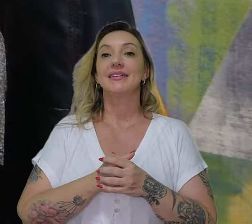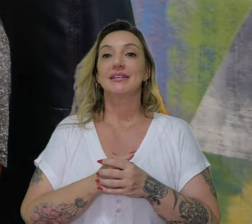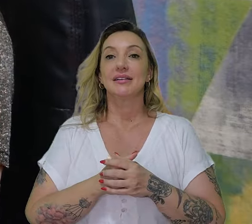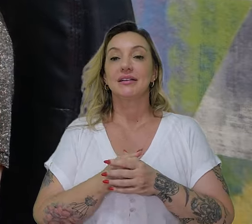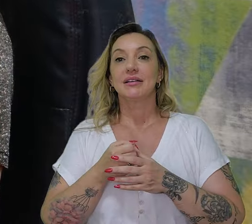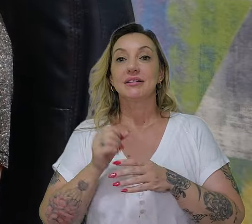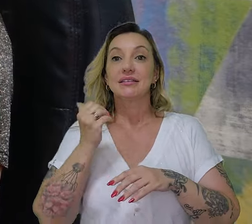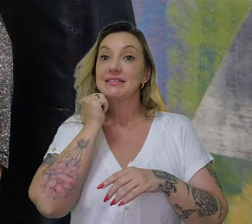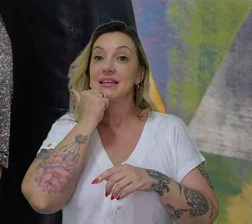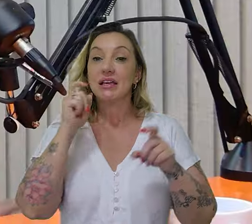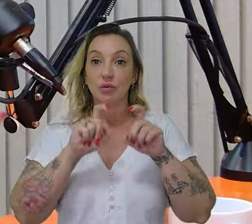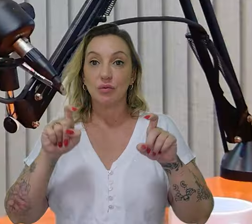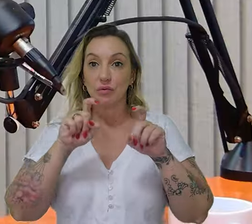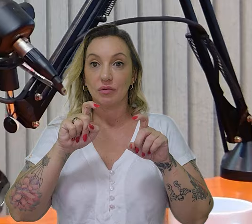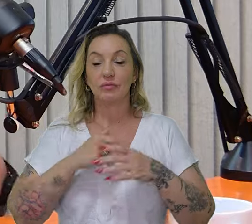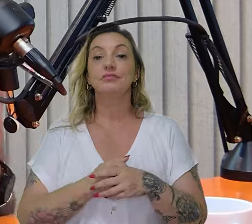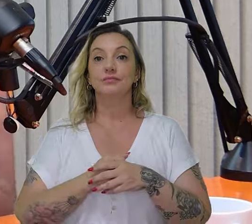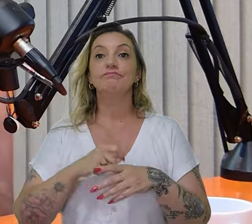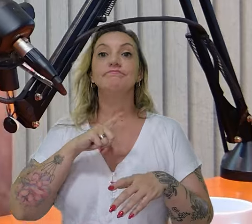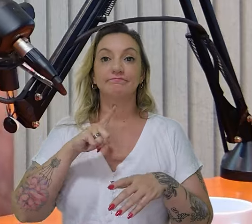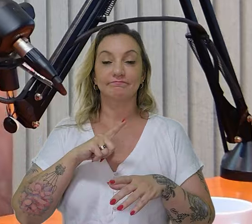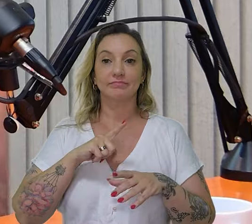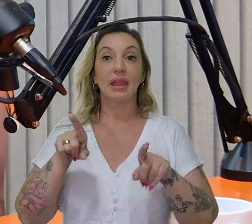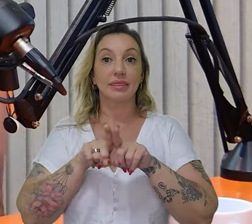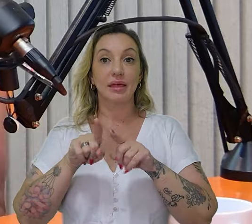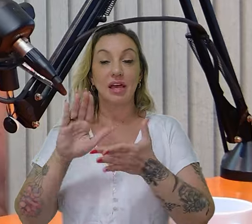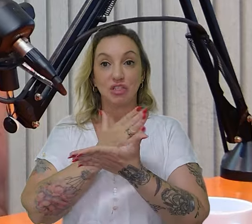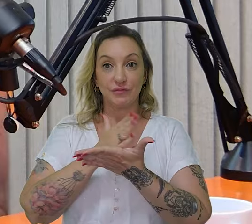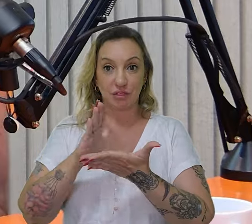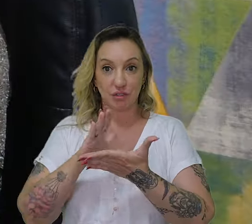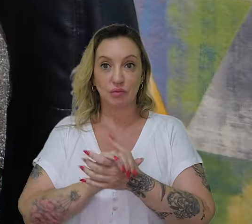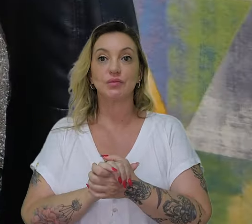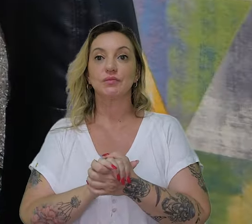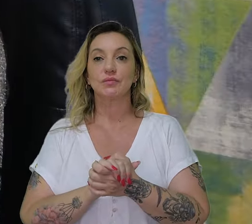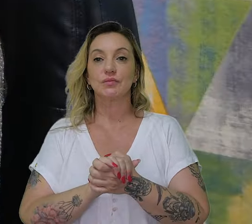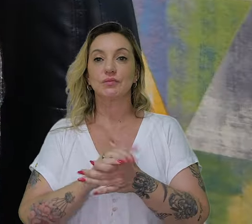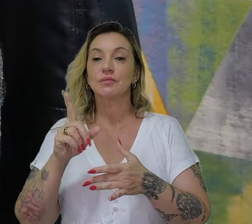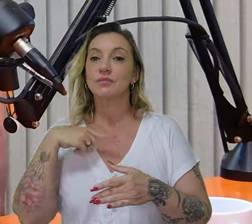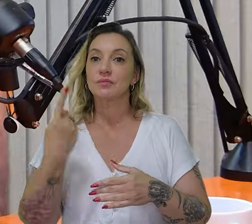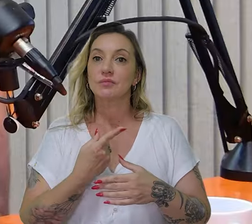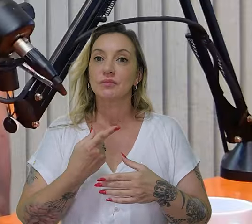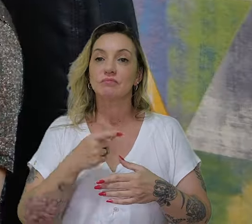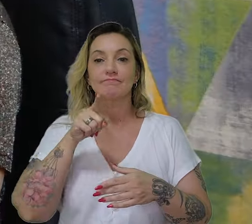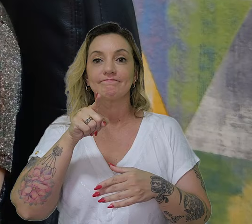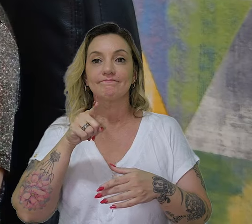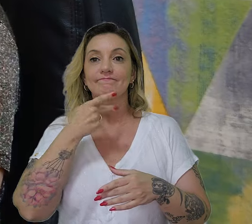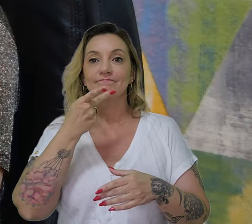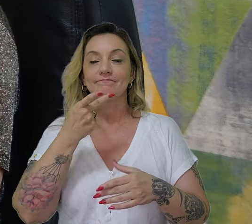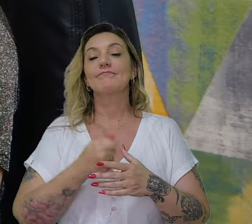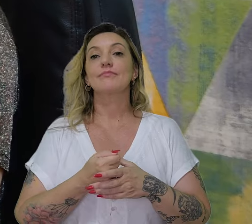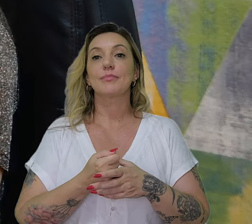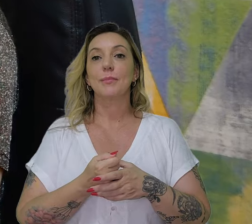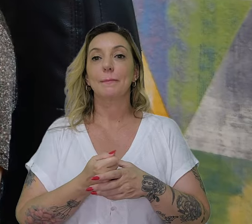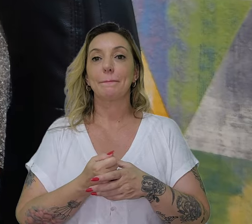Ciência da Computação ainda tem ele ela tem mas também tá dividido Ah é que você acabou de falar né que